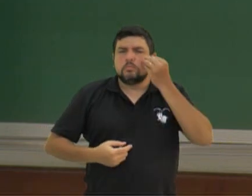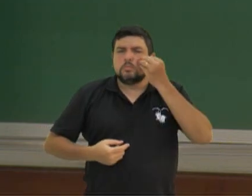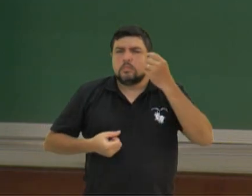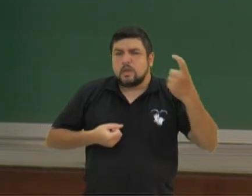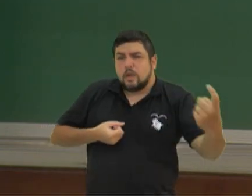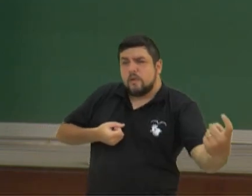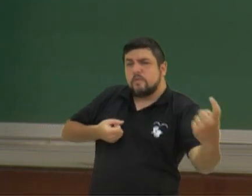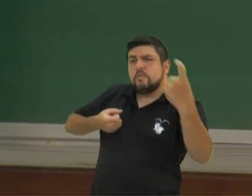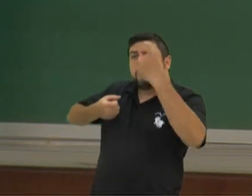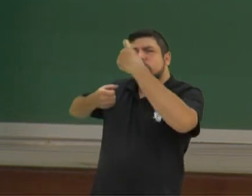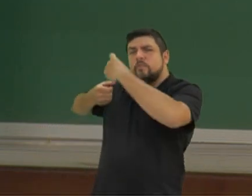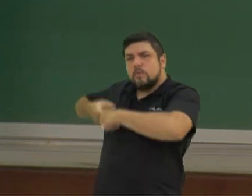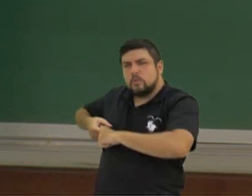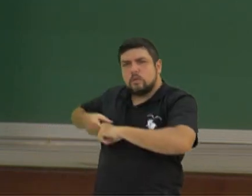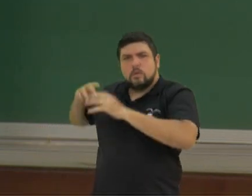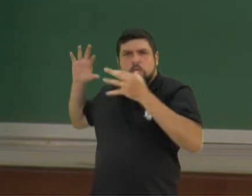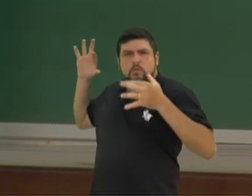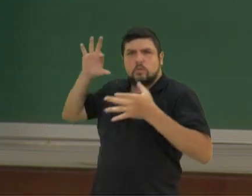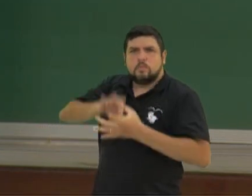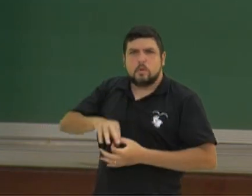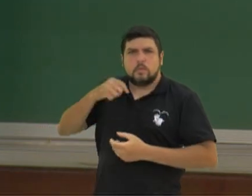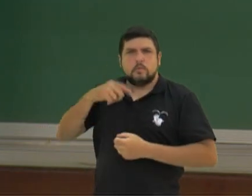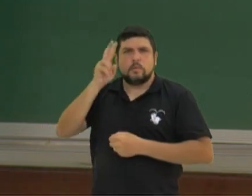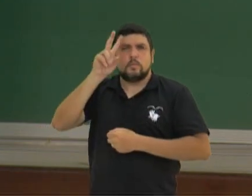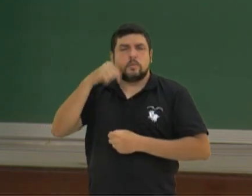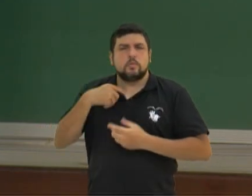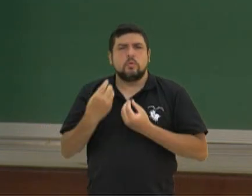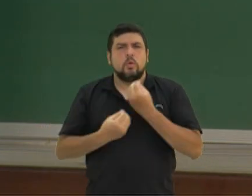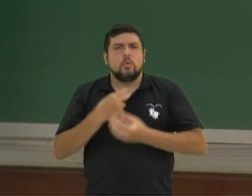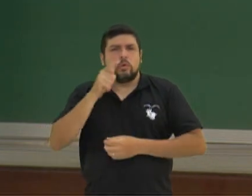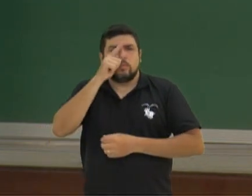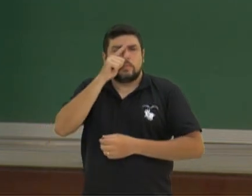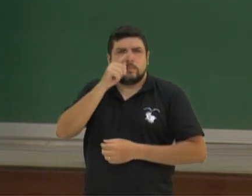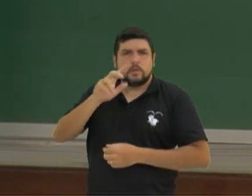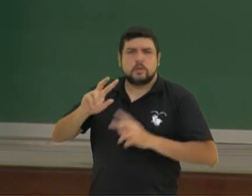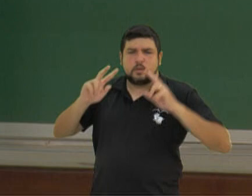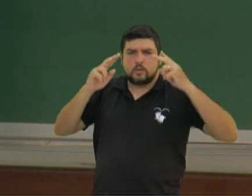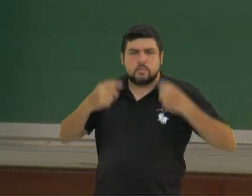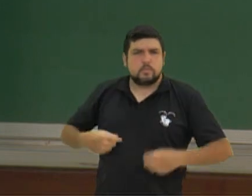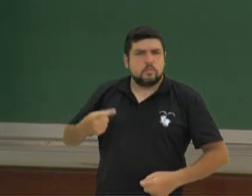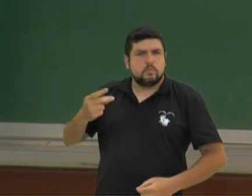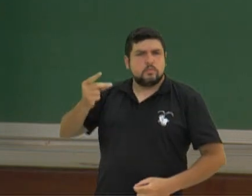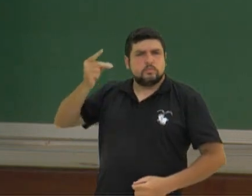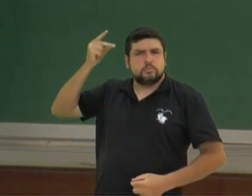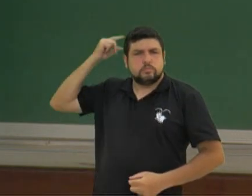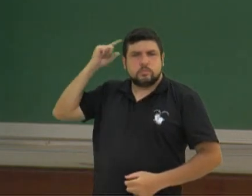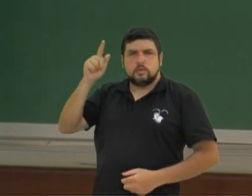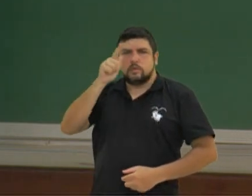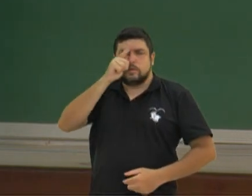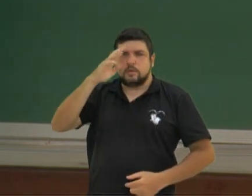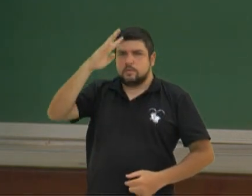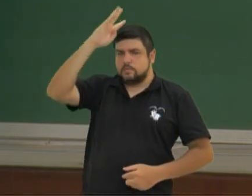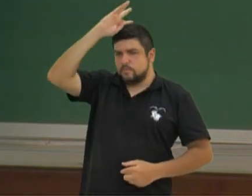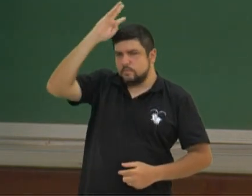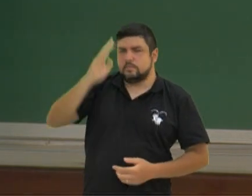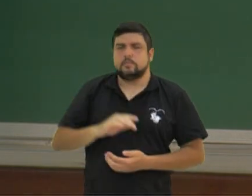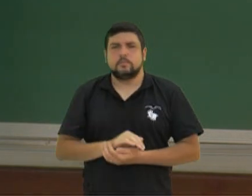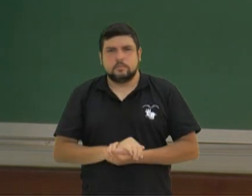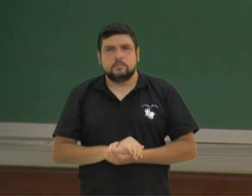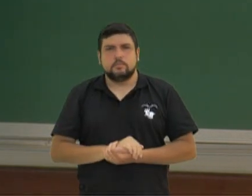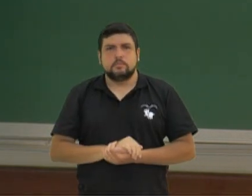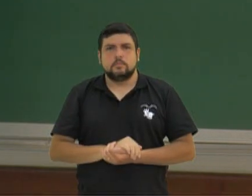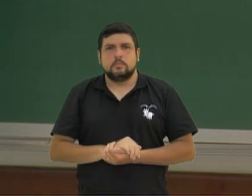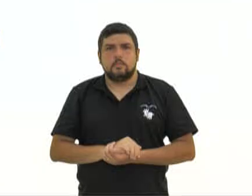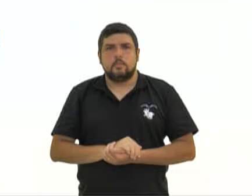de reflexão que existia lá na Antiguidade Clássica dos gregos e dos romanos.